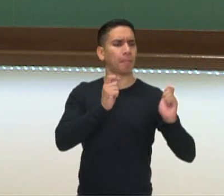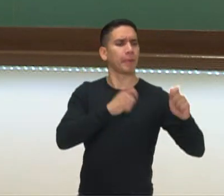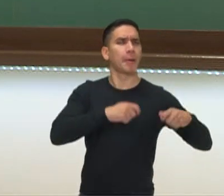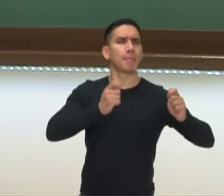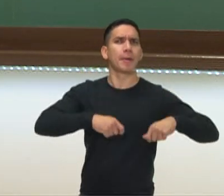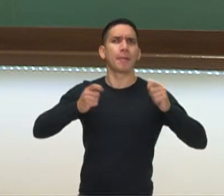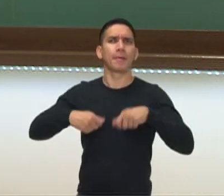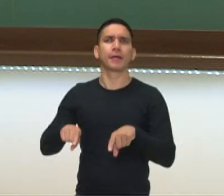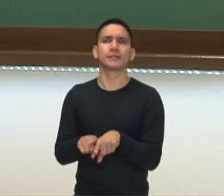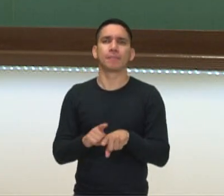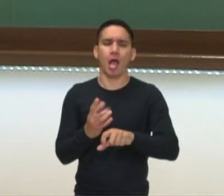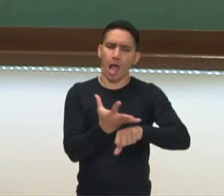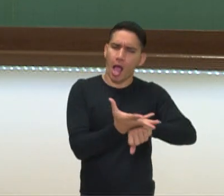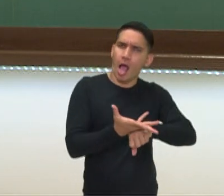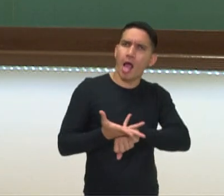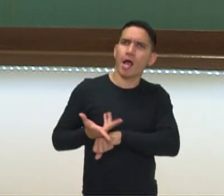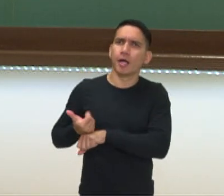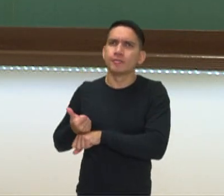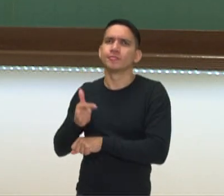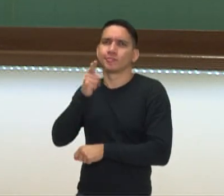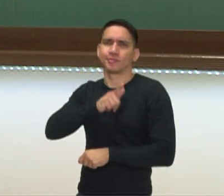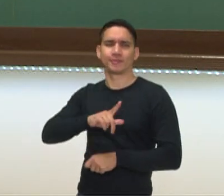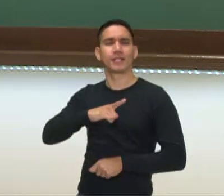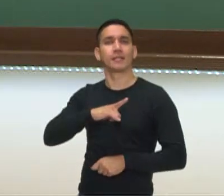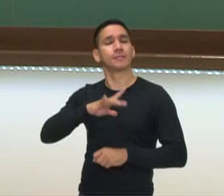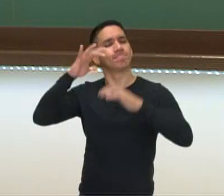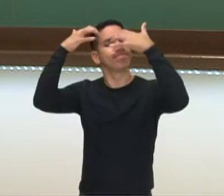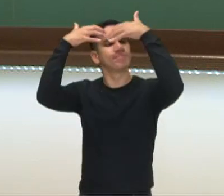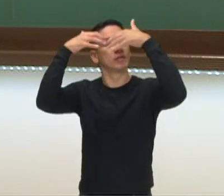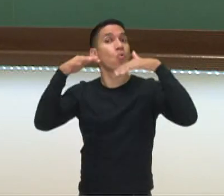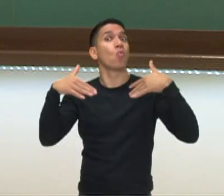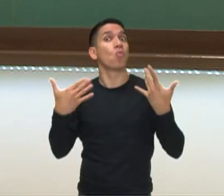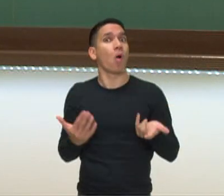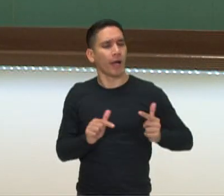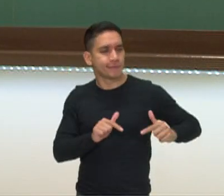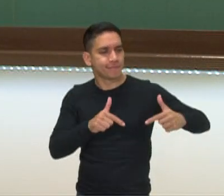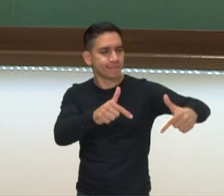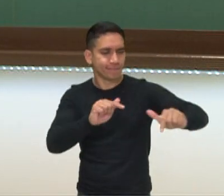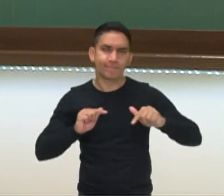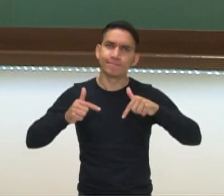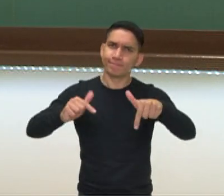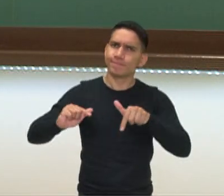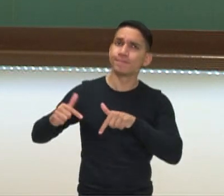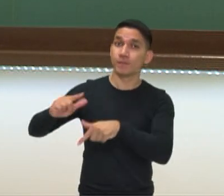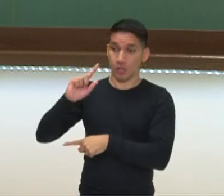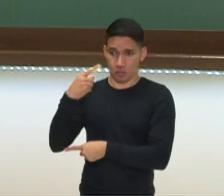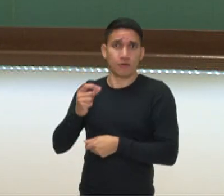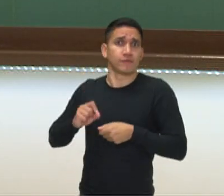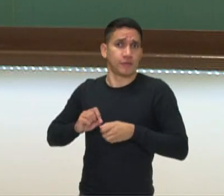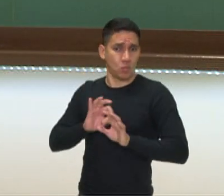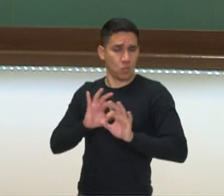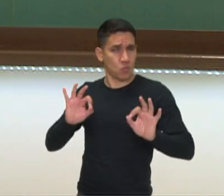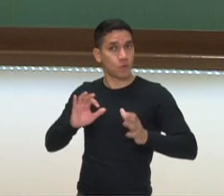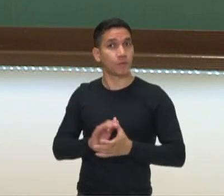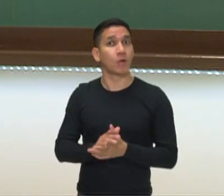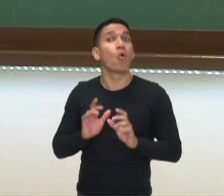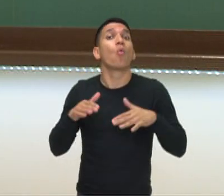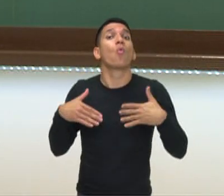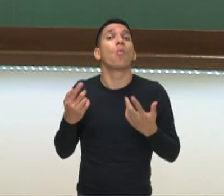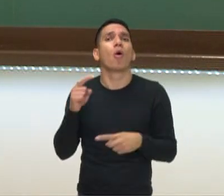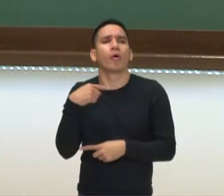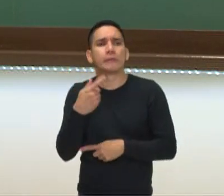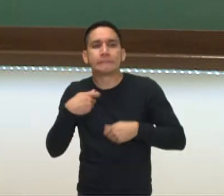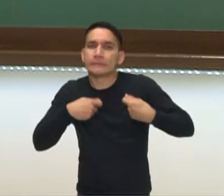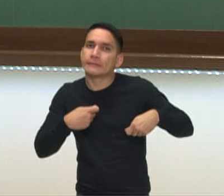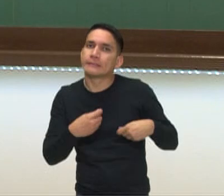as nossas habilidades, pensar quais são as tarefas que nós executamos bem, o que nós precisamos melhorar,